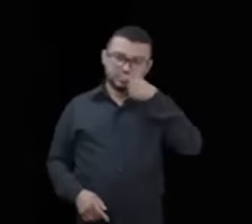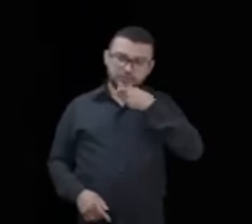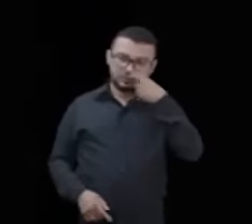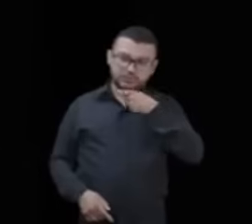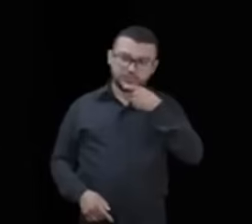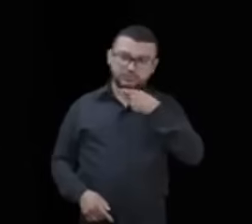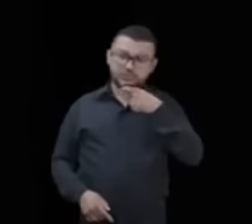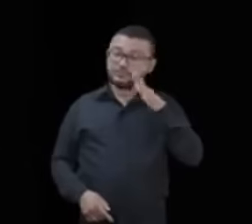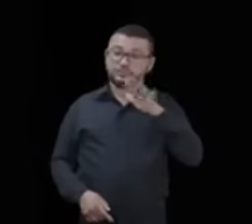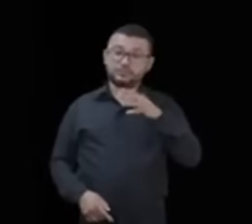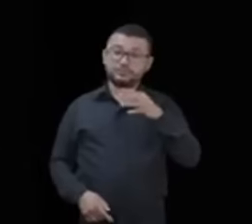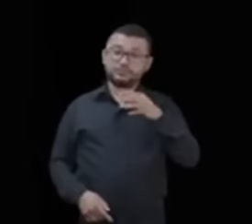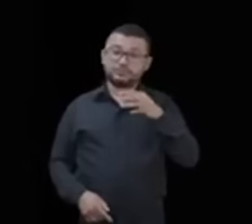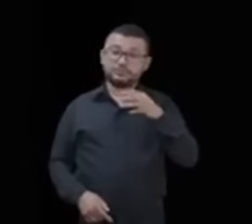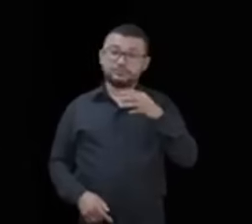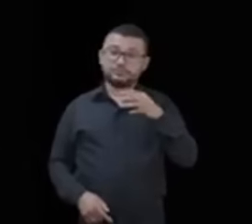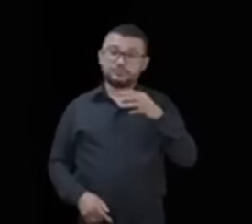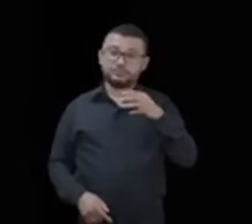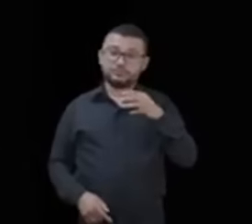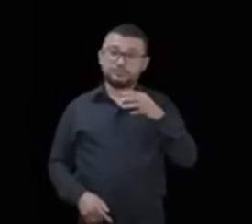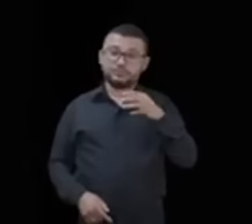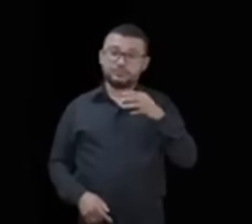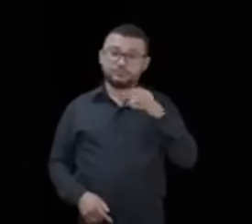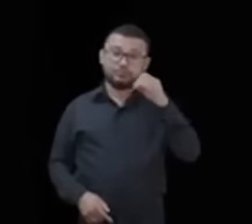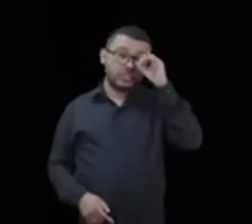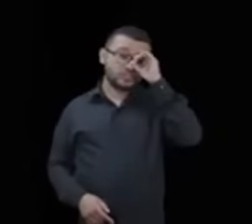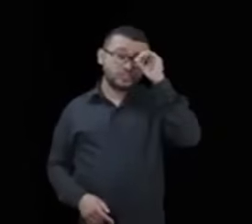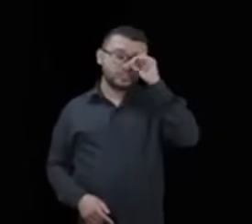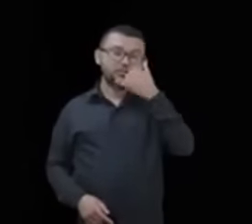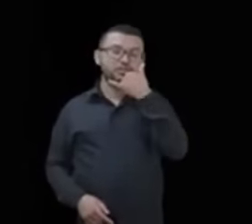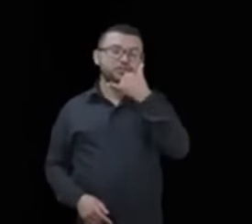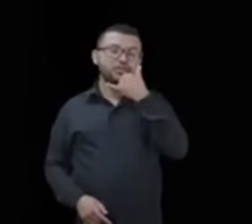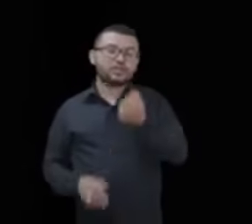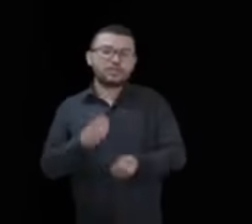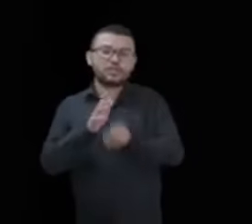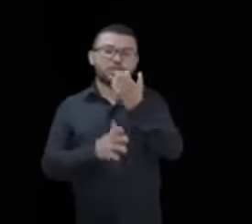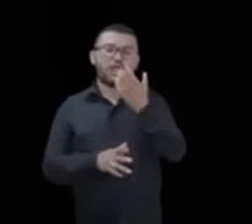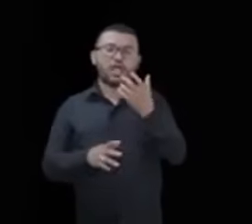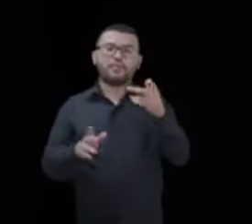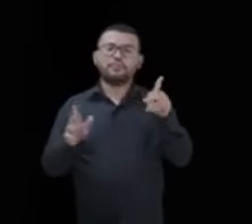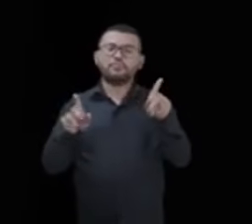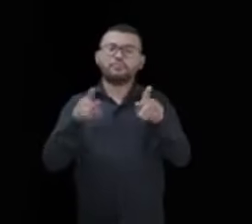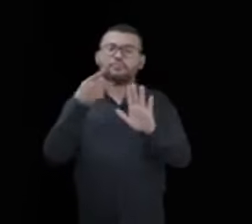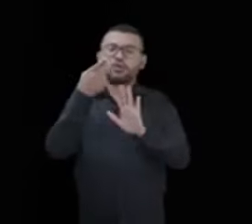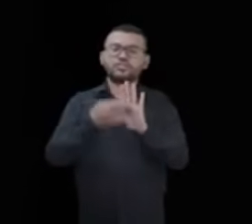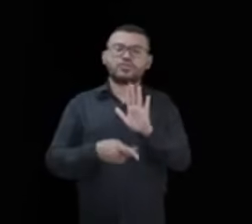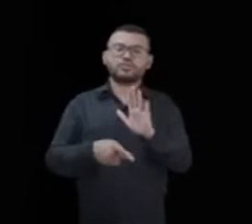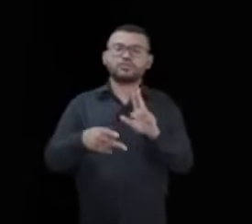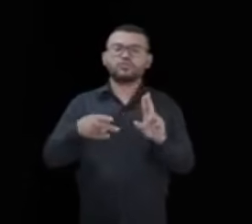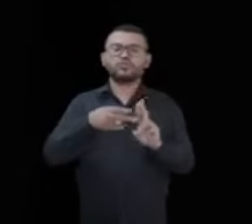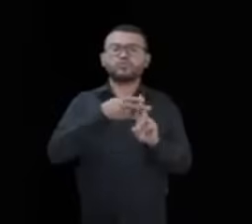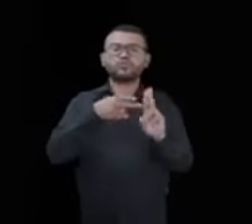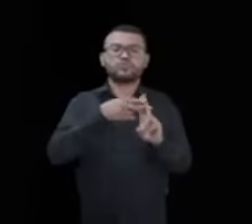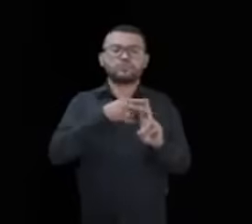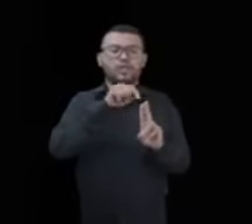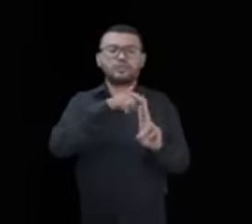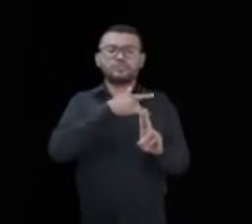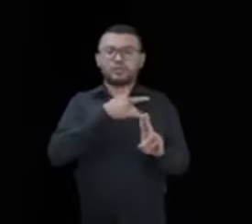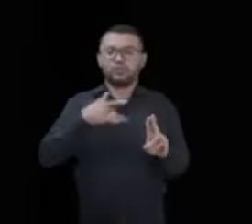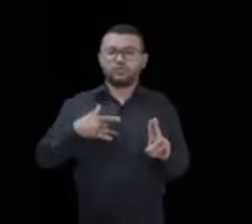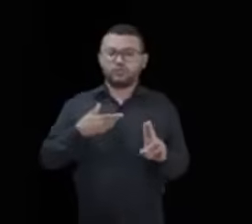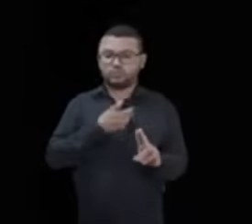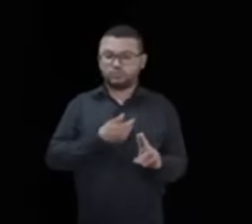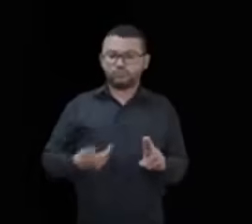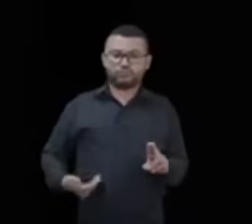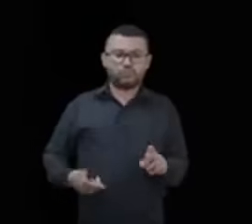melhorarmos os instrumentos de financiamento do SUS, para que a gente possa efetivamente fazer com que a saúde pública seja